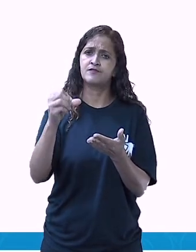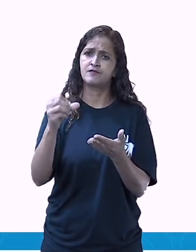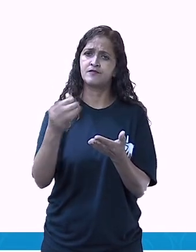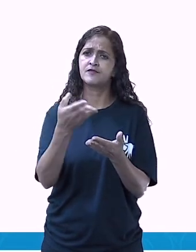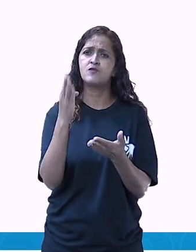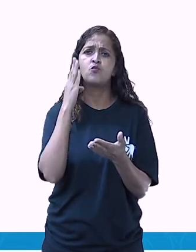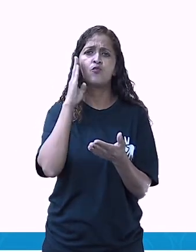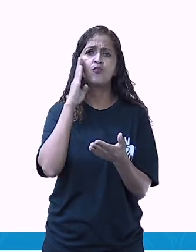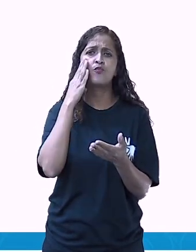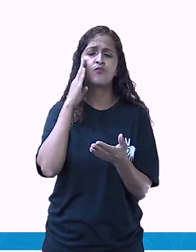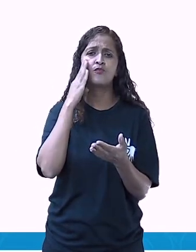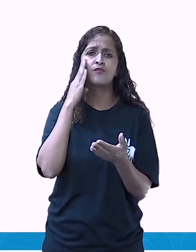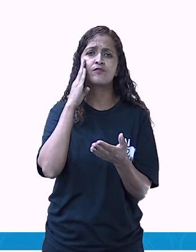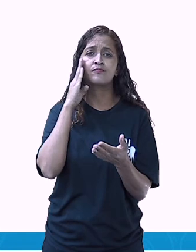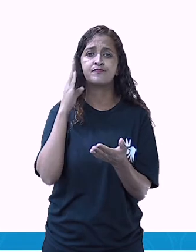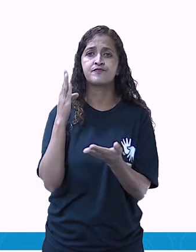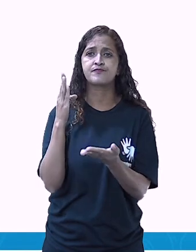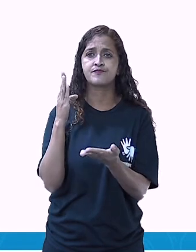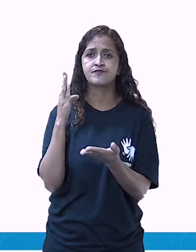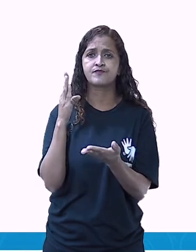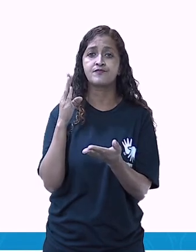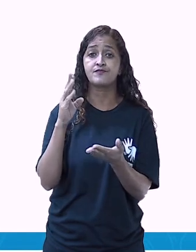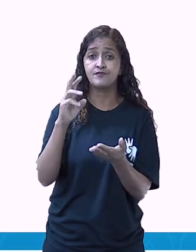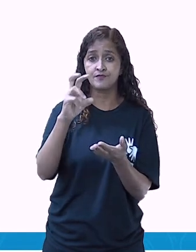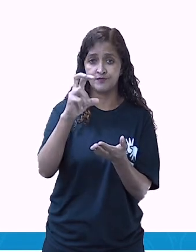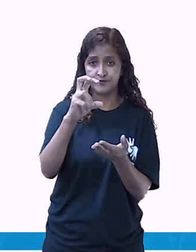9. Aqui, ó,